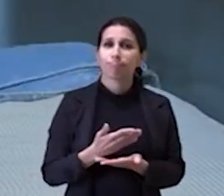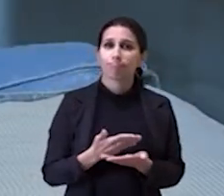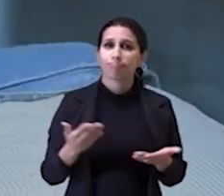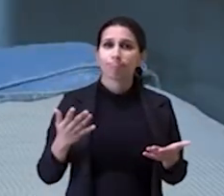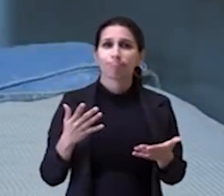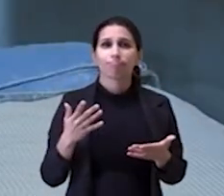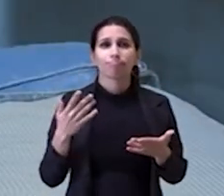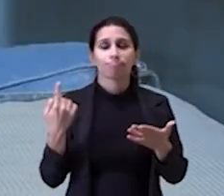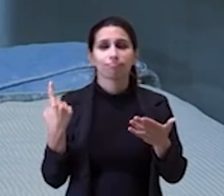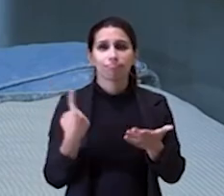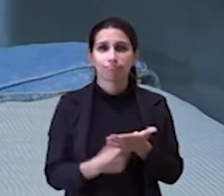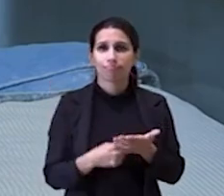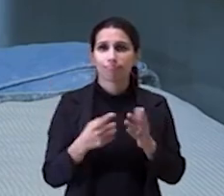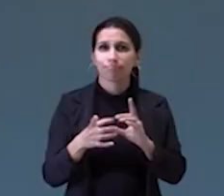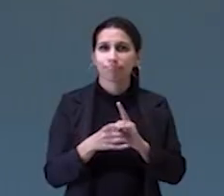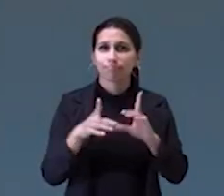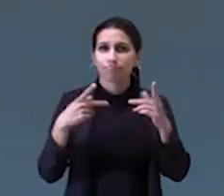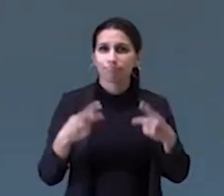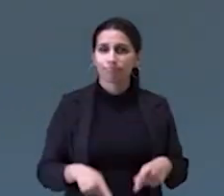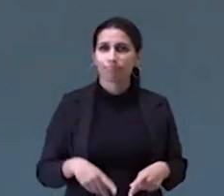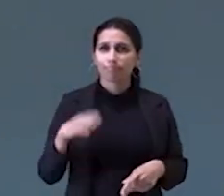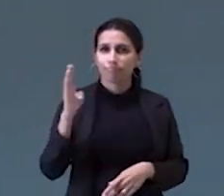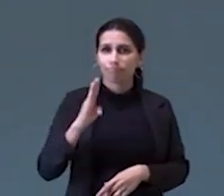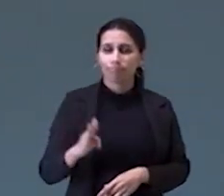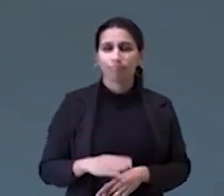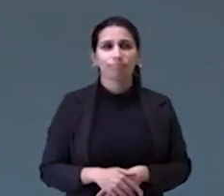regime democrático brasileiro